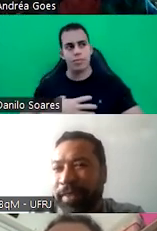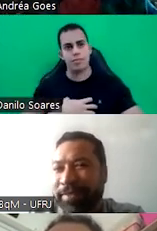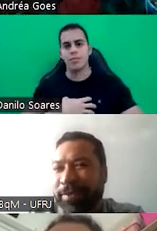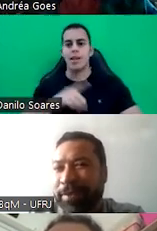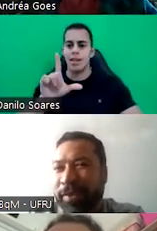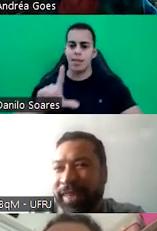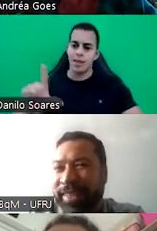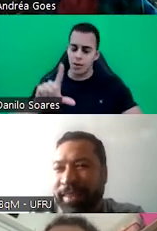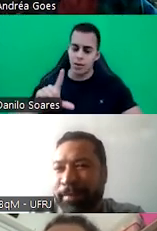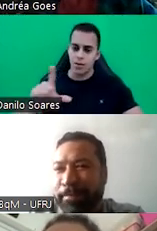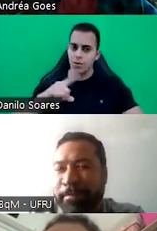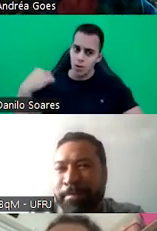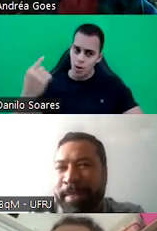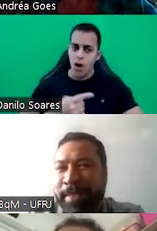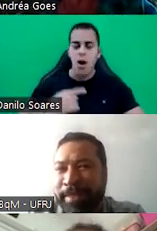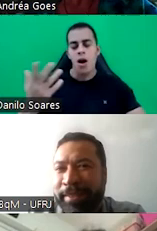literatura, né? Todos nós,